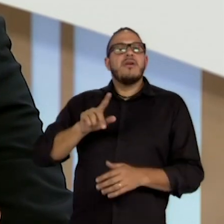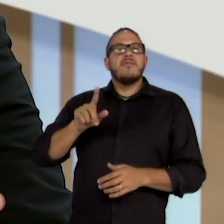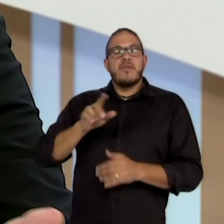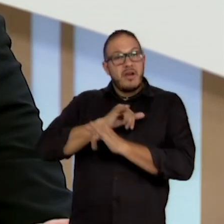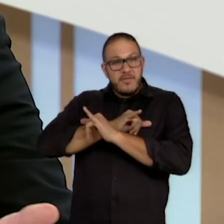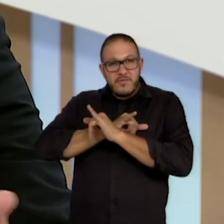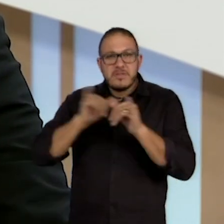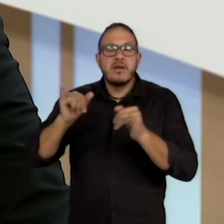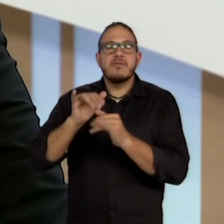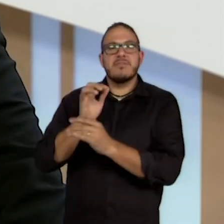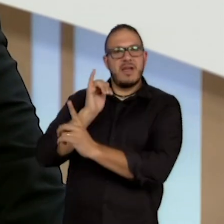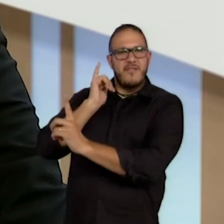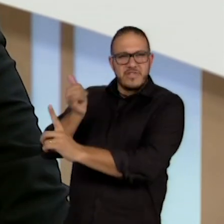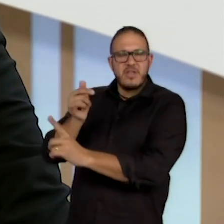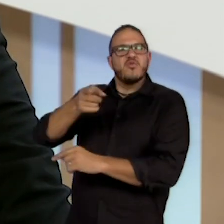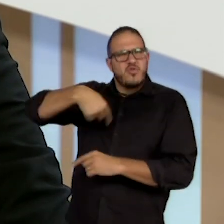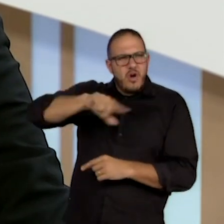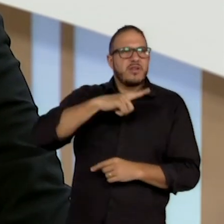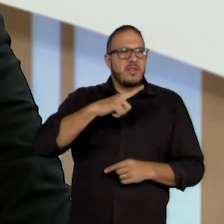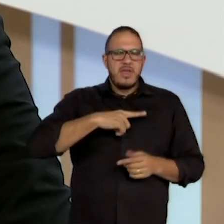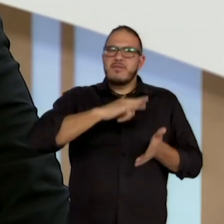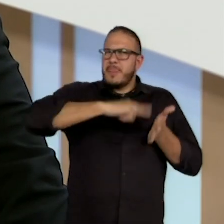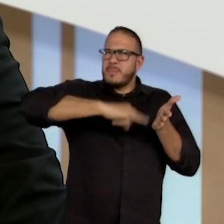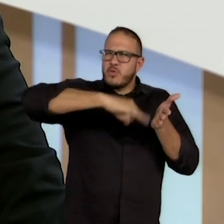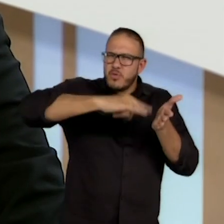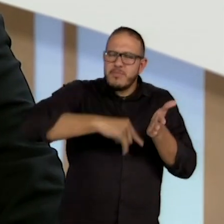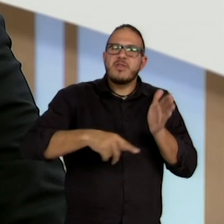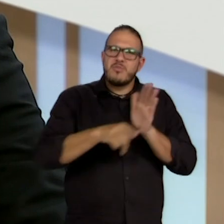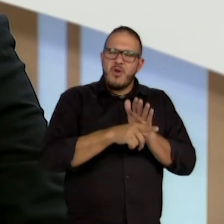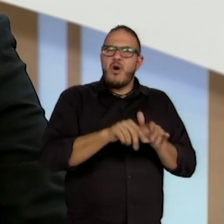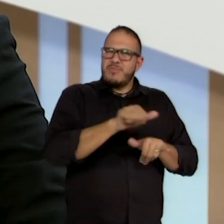nós tínhamos documentos sobre a Vaza